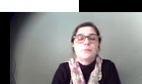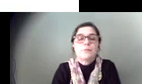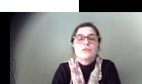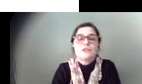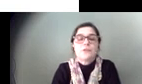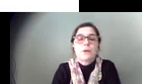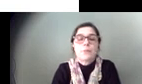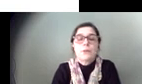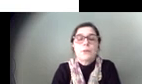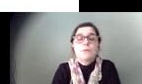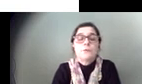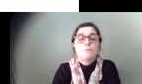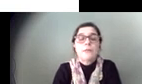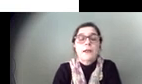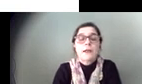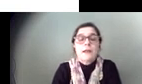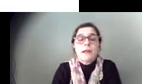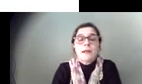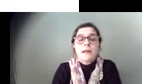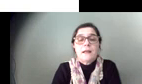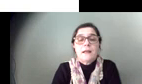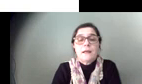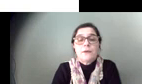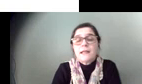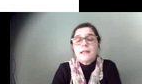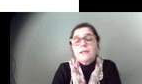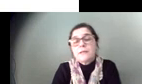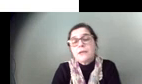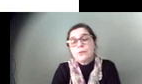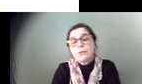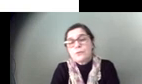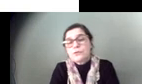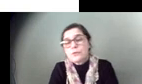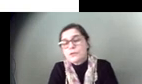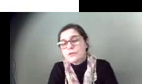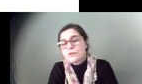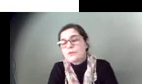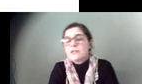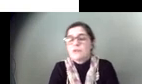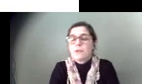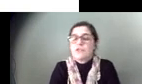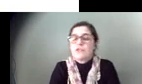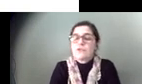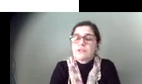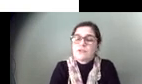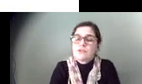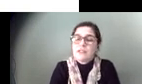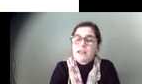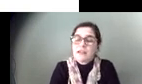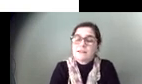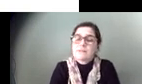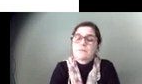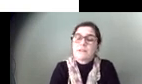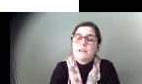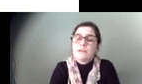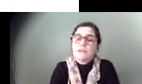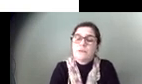mais motivacional para o aluno. Eu até encaminhei no grupo dos professores, né, somente dos anos